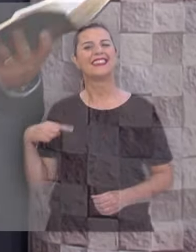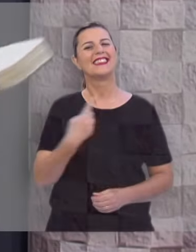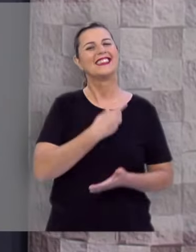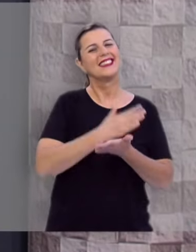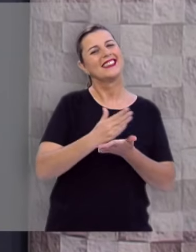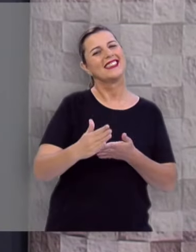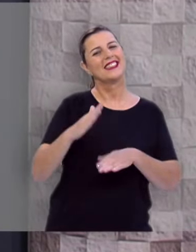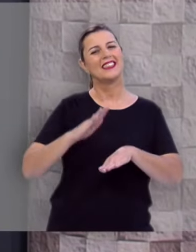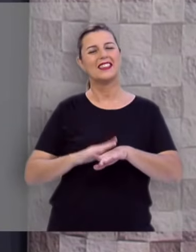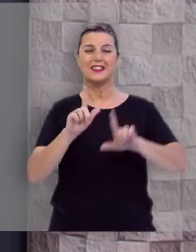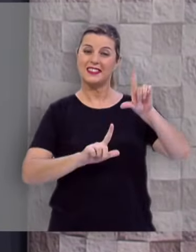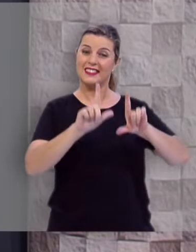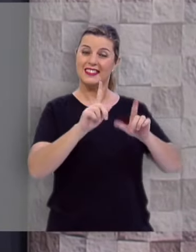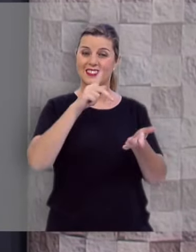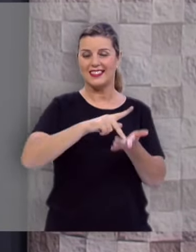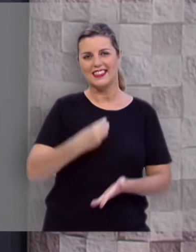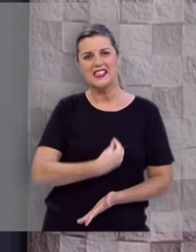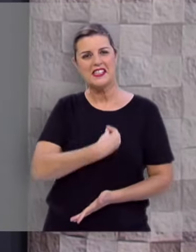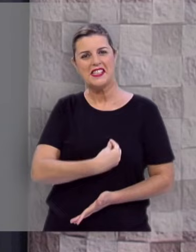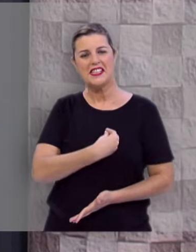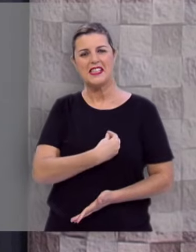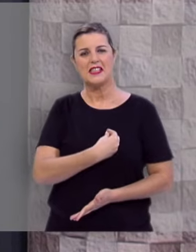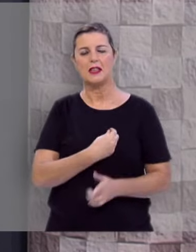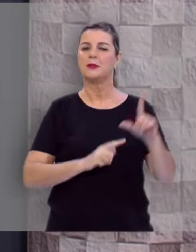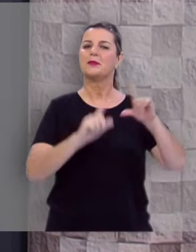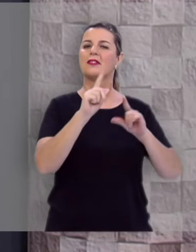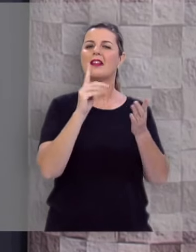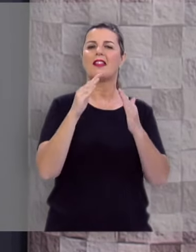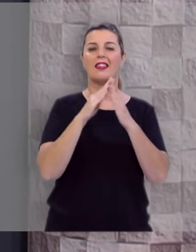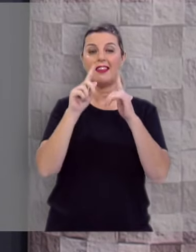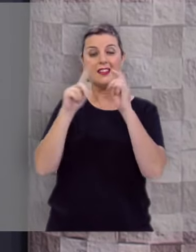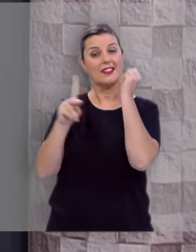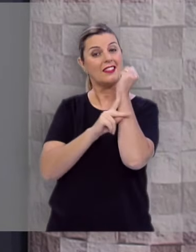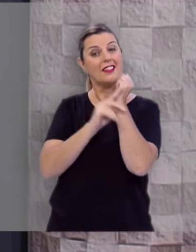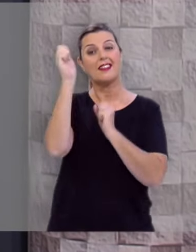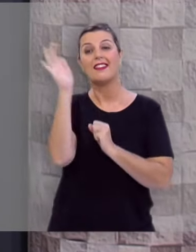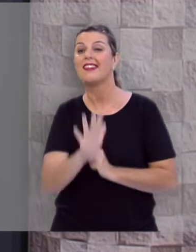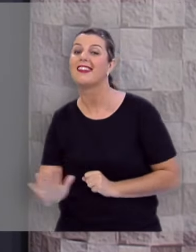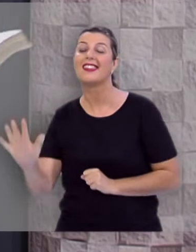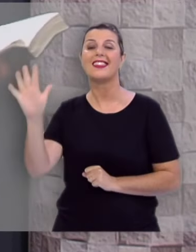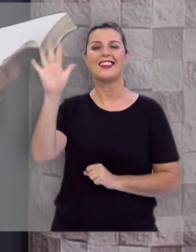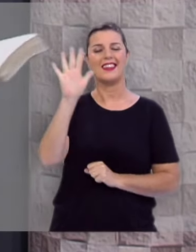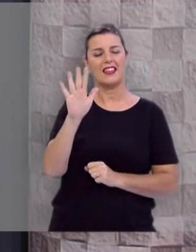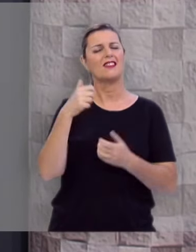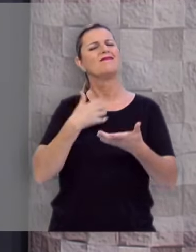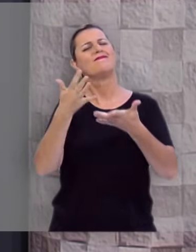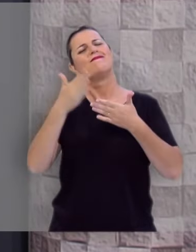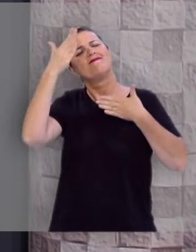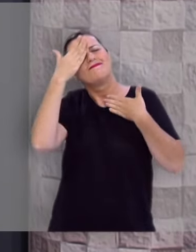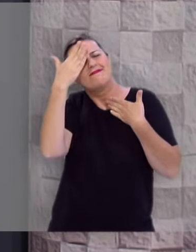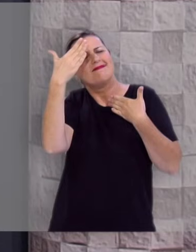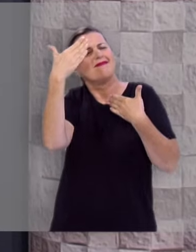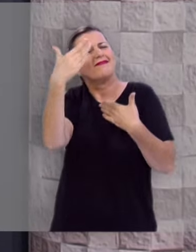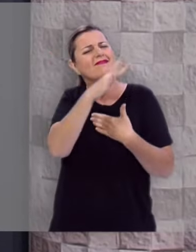Nós estamos começando o programa Verdade e Vida, o programa da Igreja Presbiteriana do Brasil, e eu quero